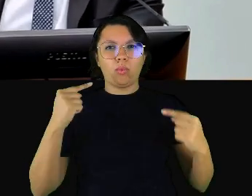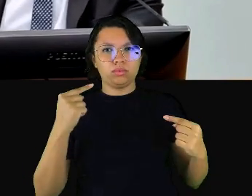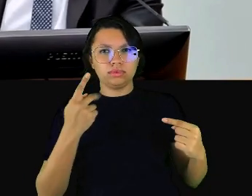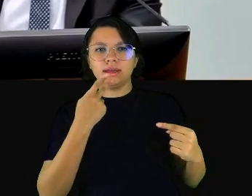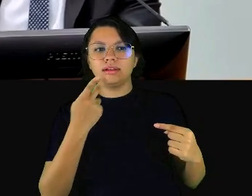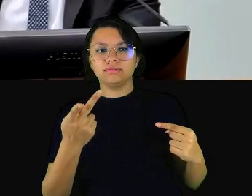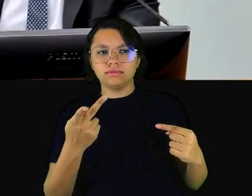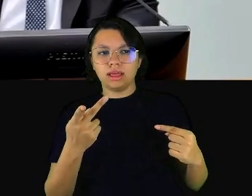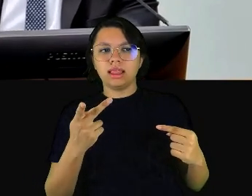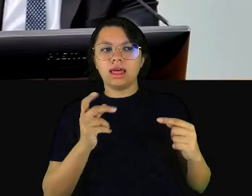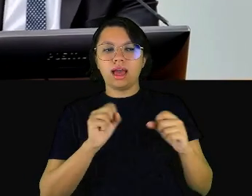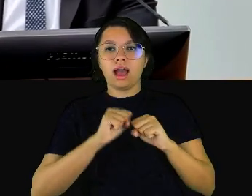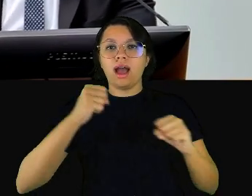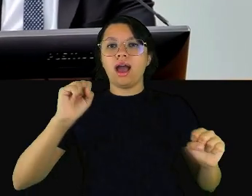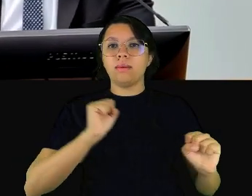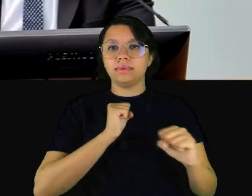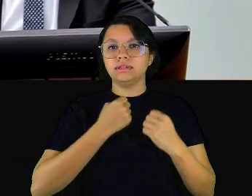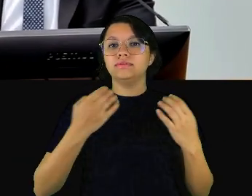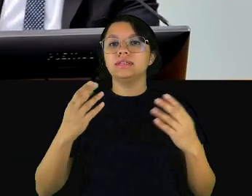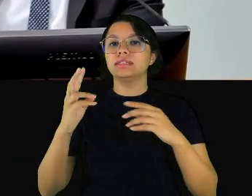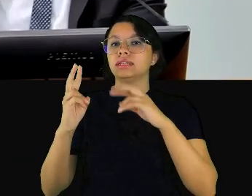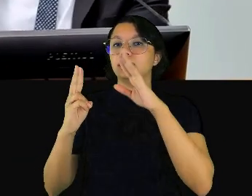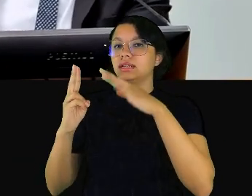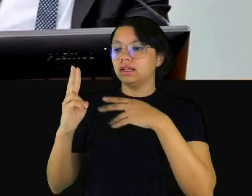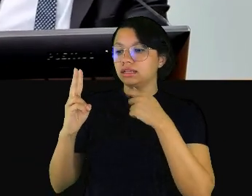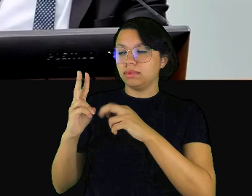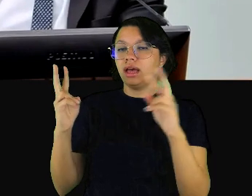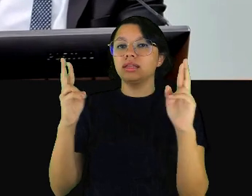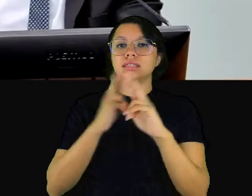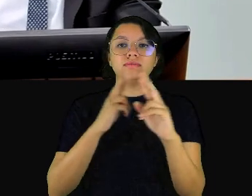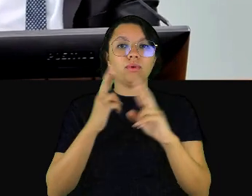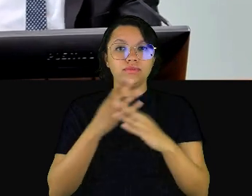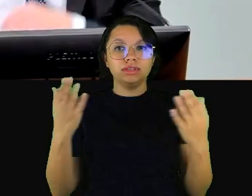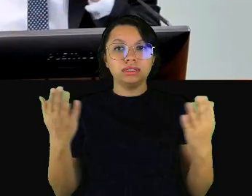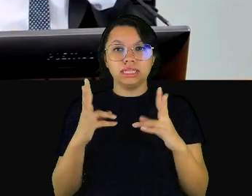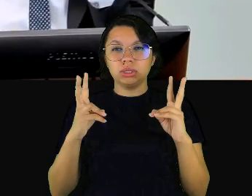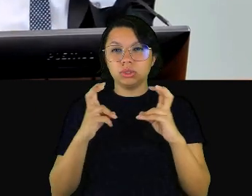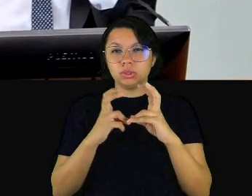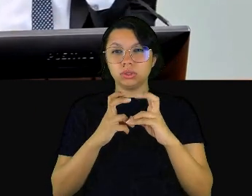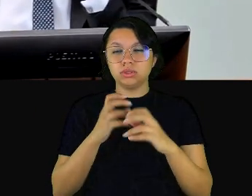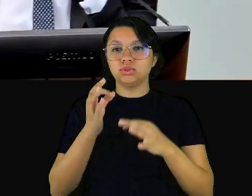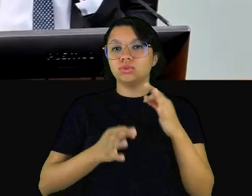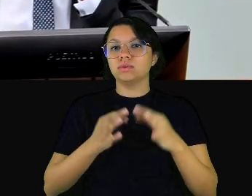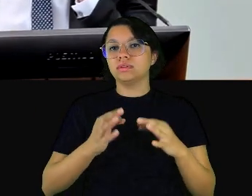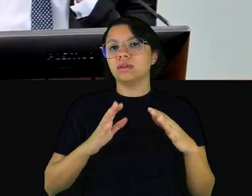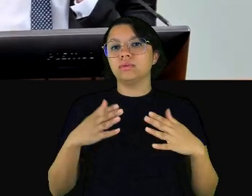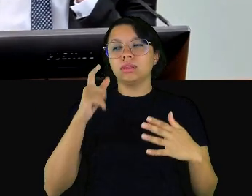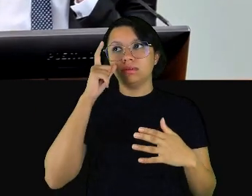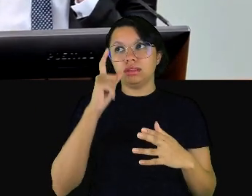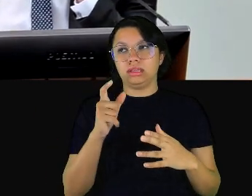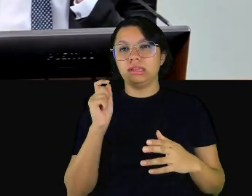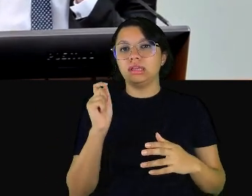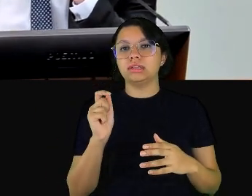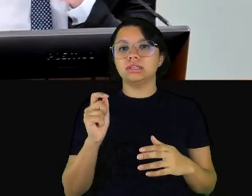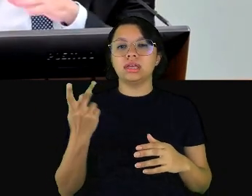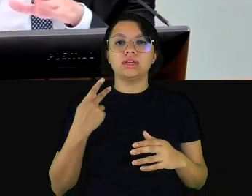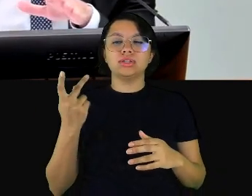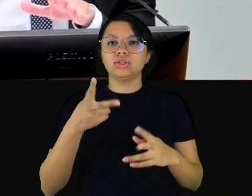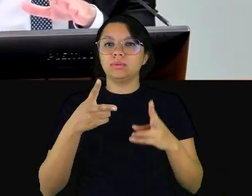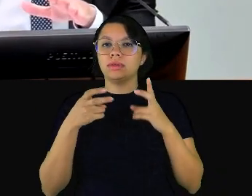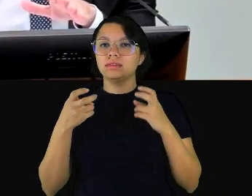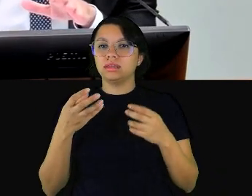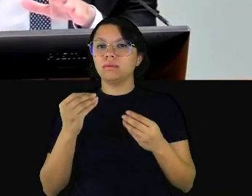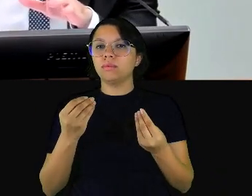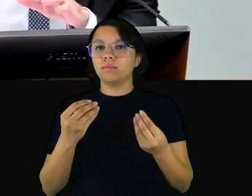partes envolvidas neste litígio judicial, que não são aquelas. Mas é interessante que a gente